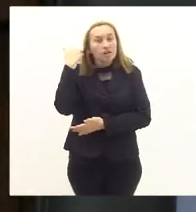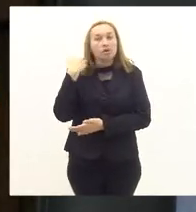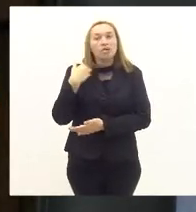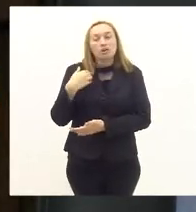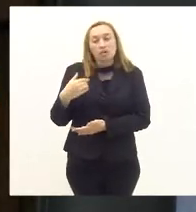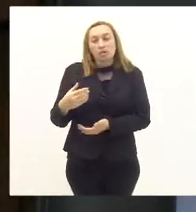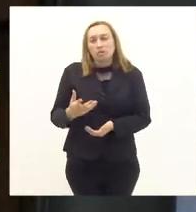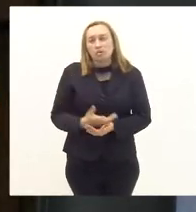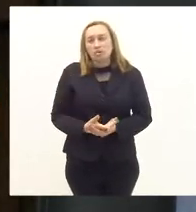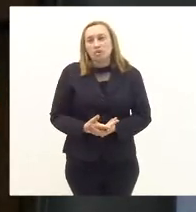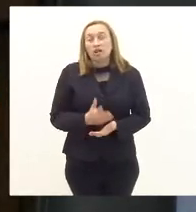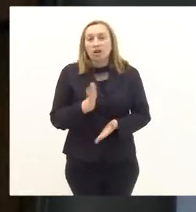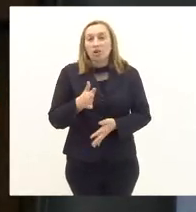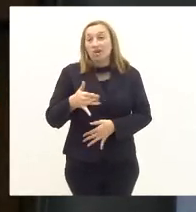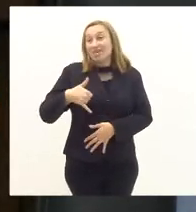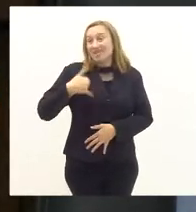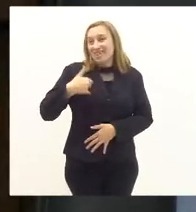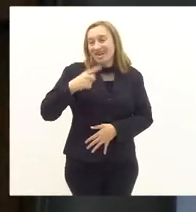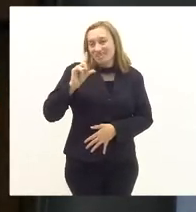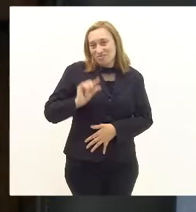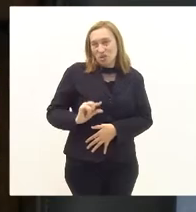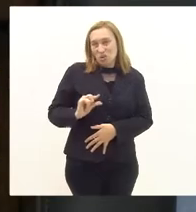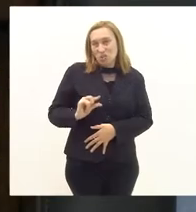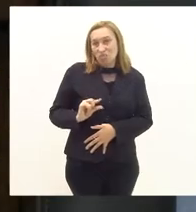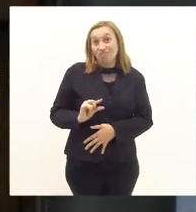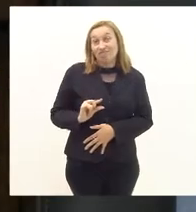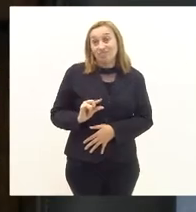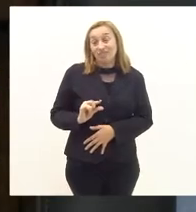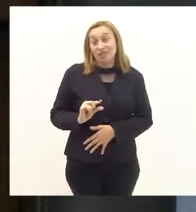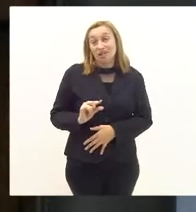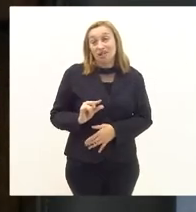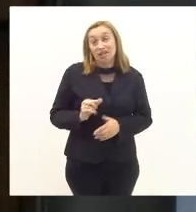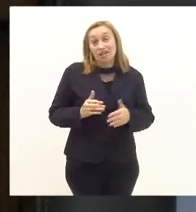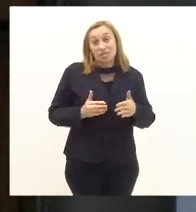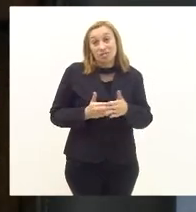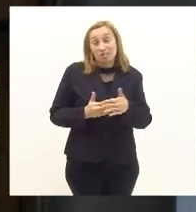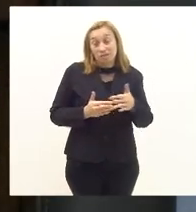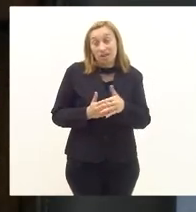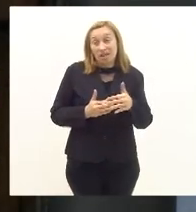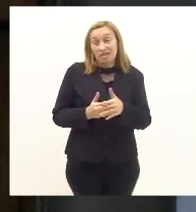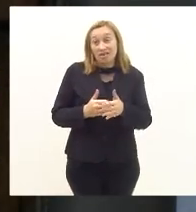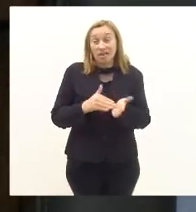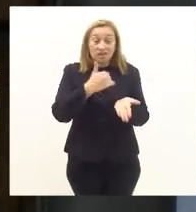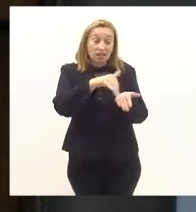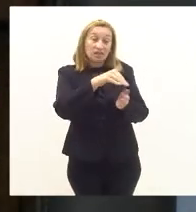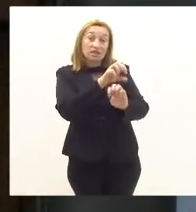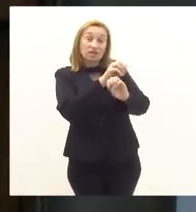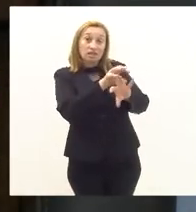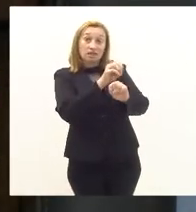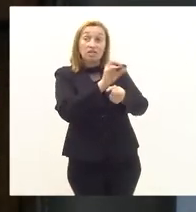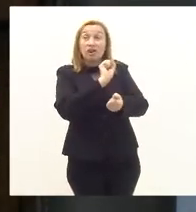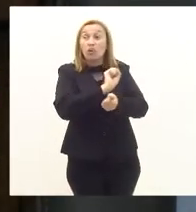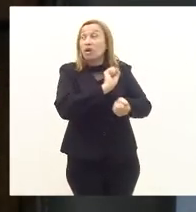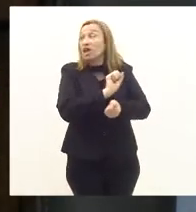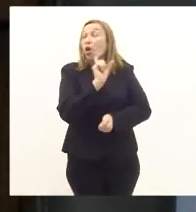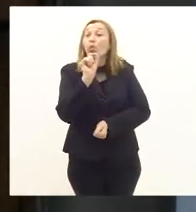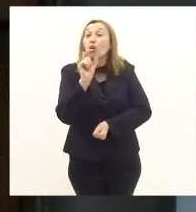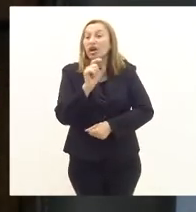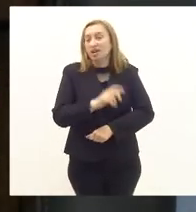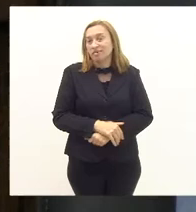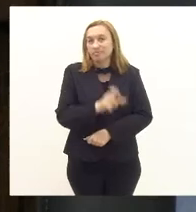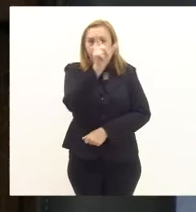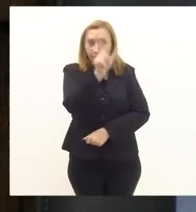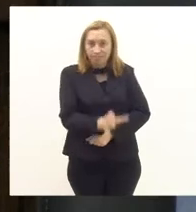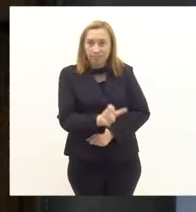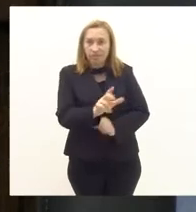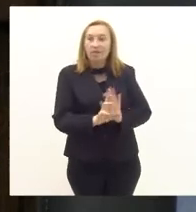a questão do menor de idade. E isso, a SEDUC, ela vai sempre esperar o quê? A figura